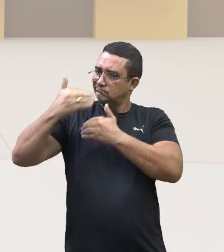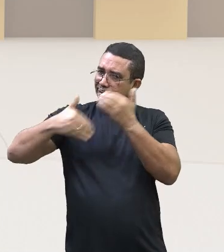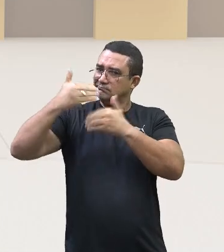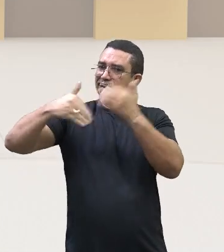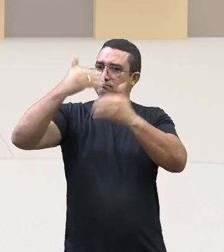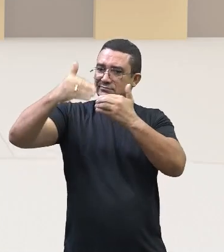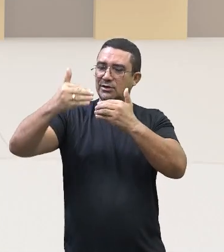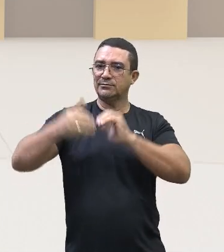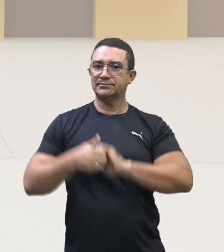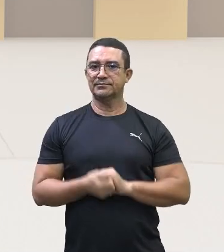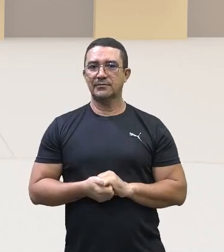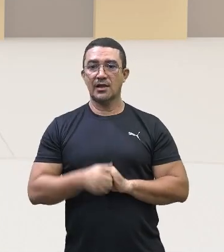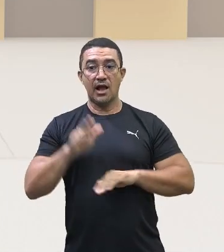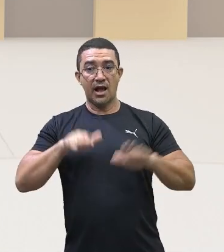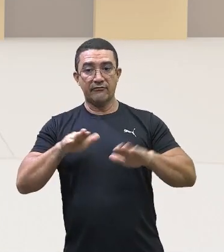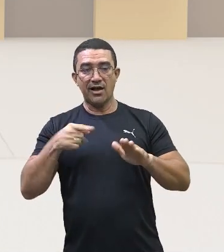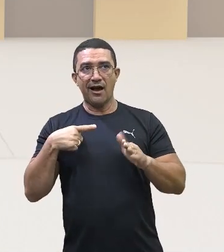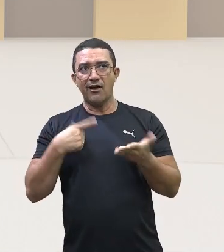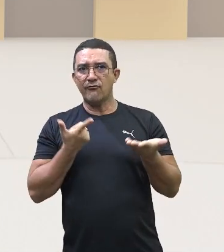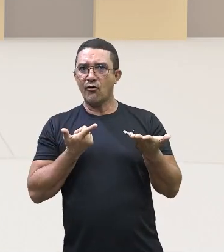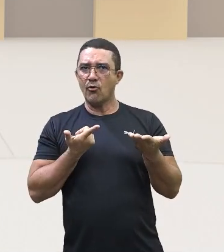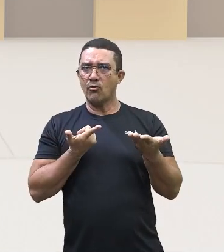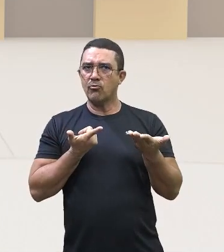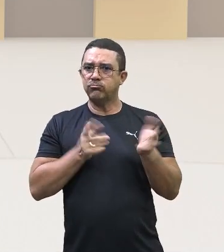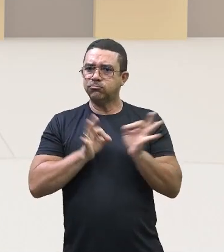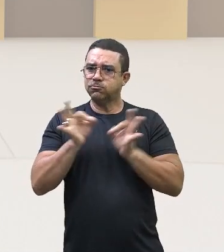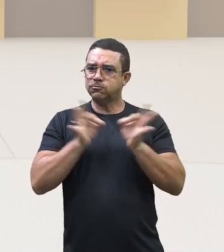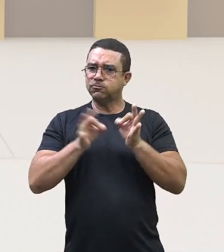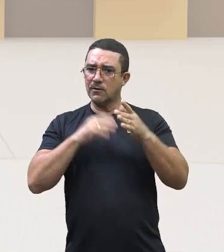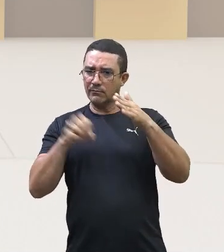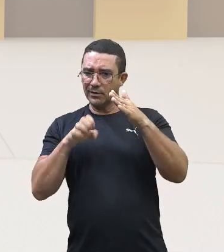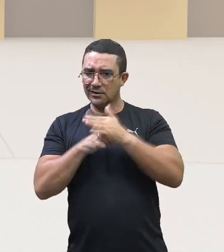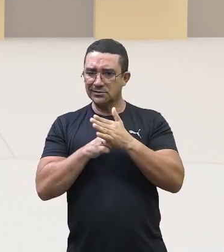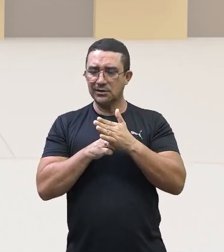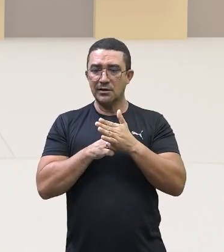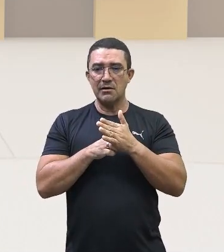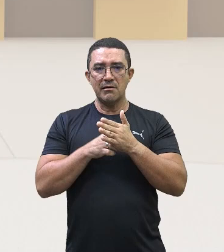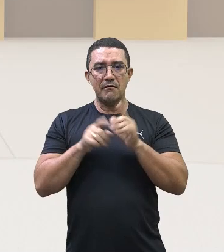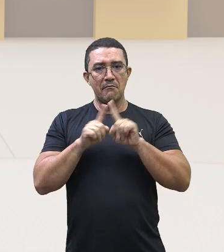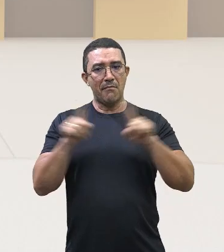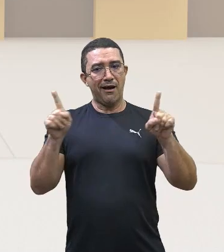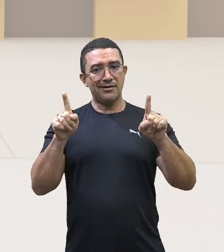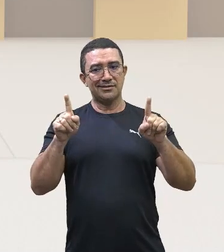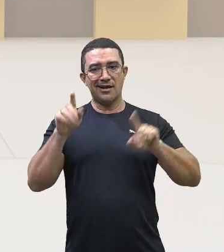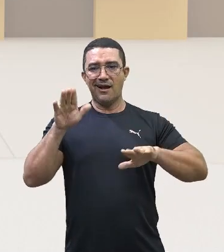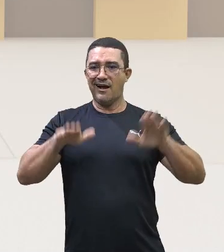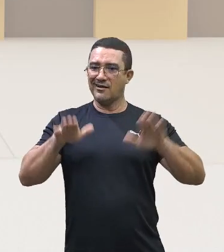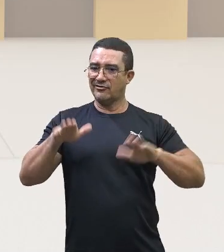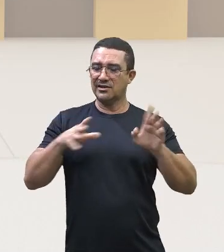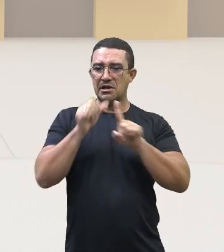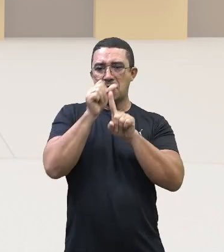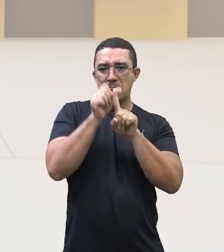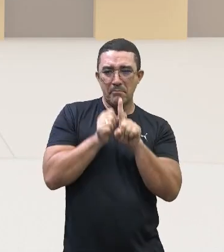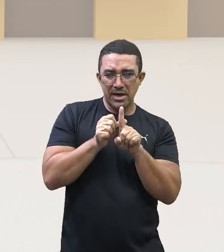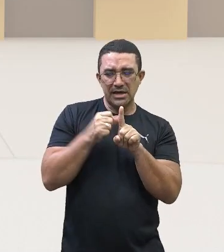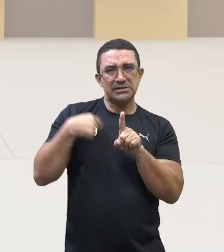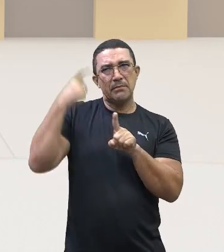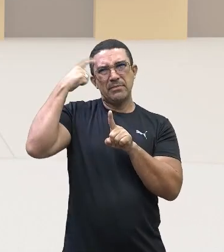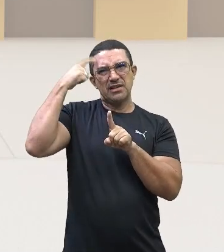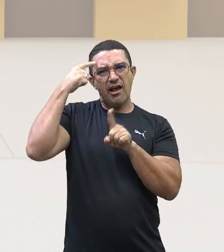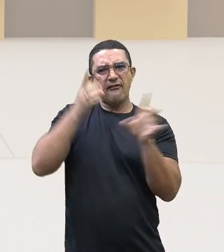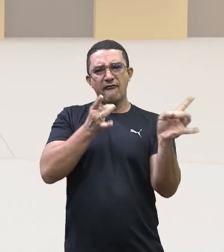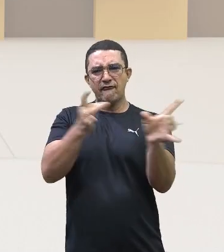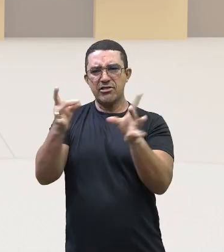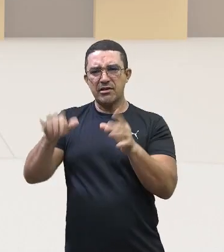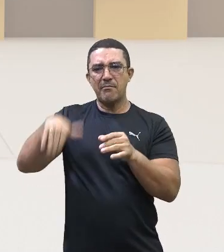né? Às vezes se planeja, não, eu vou montar um negócio X, tudo preparadinho. Mas na prática, um mês que você esperar vender muito, daqui a pouco você não